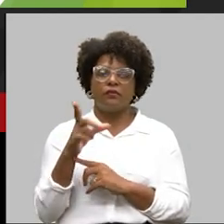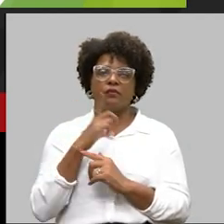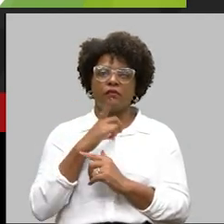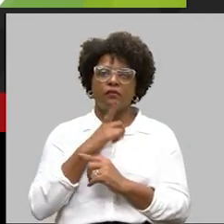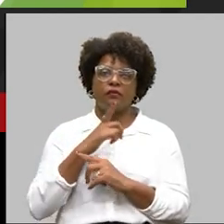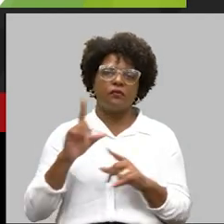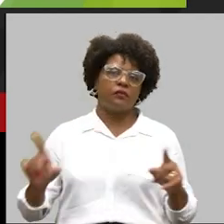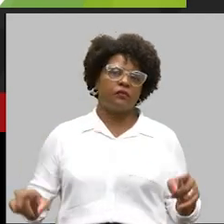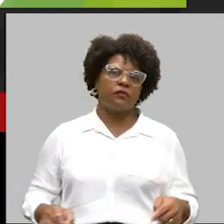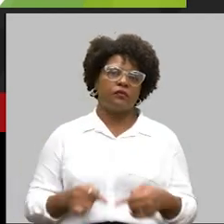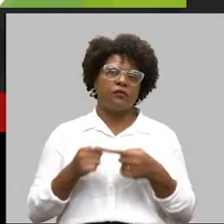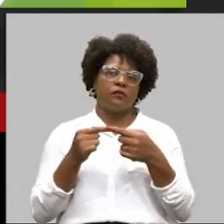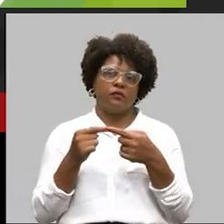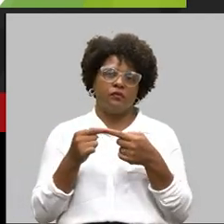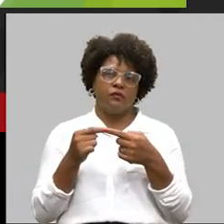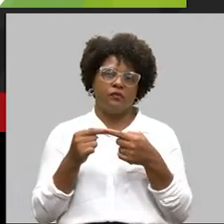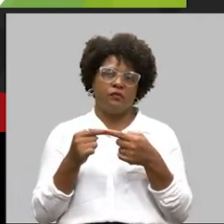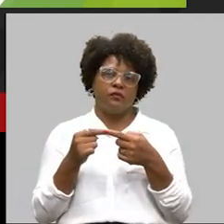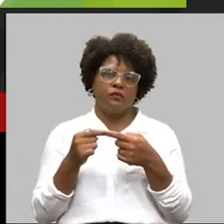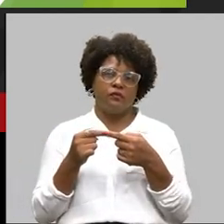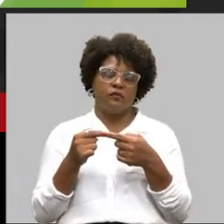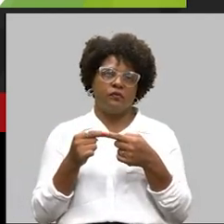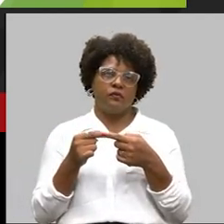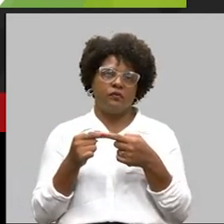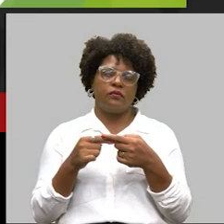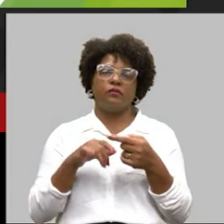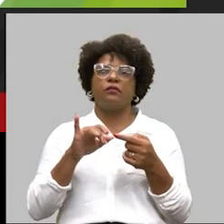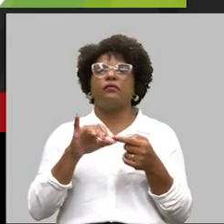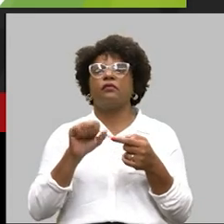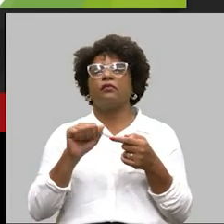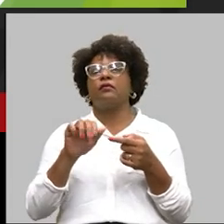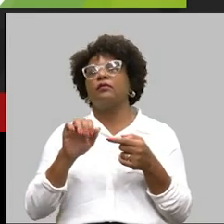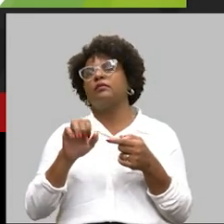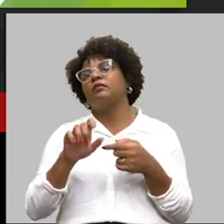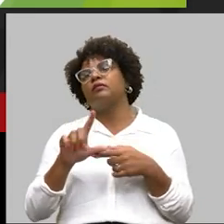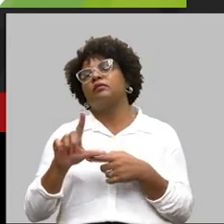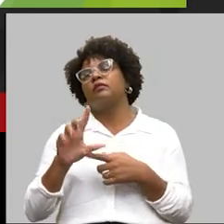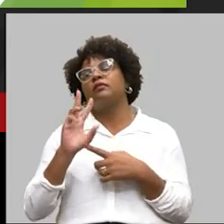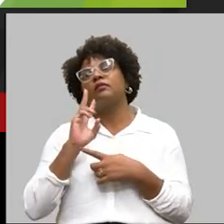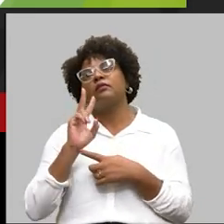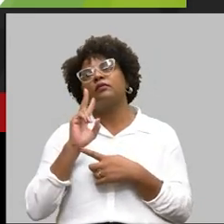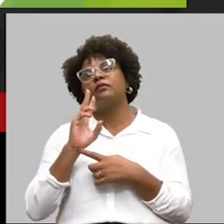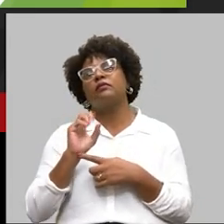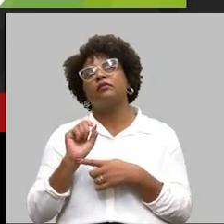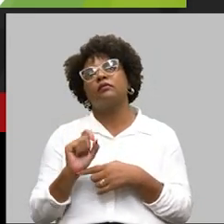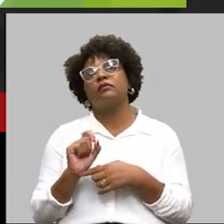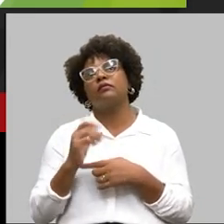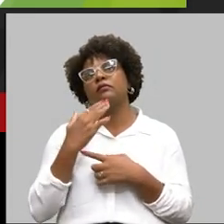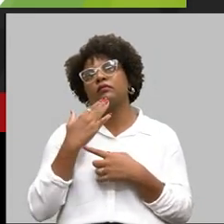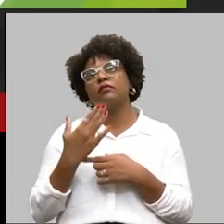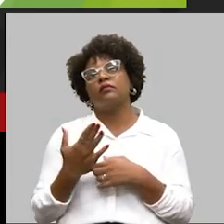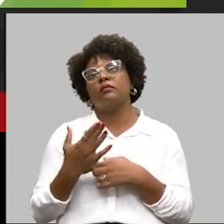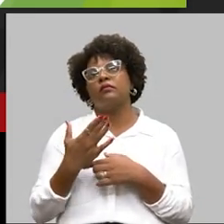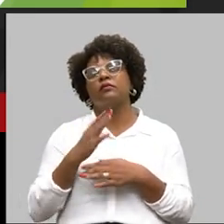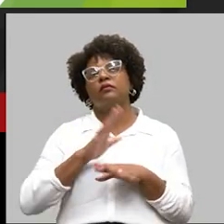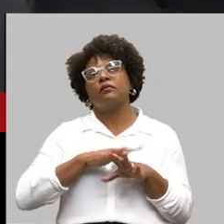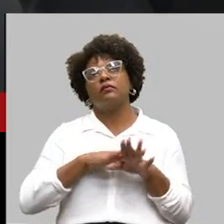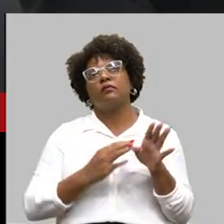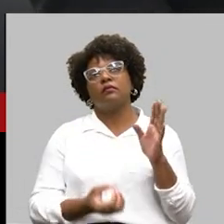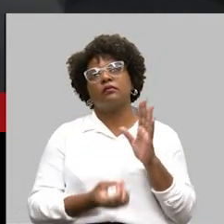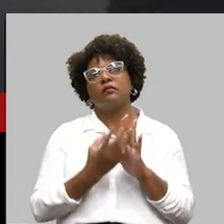desafio e a Isabel tava lembrando aqui né quando nós construímos essa diretriz